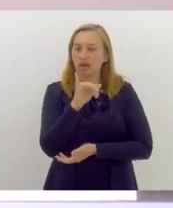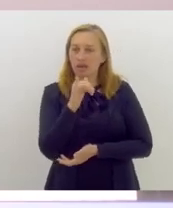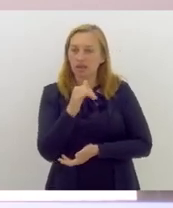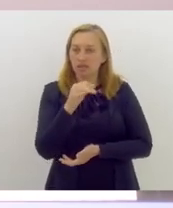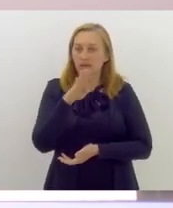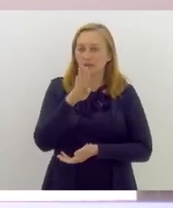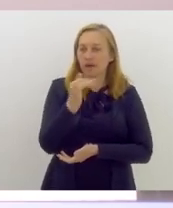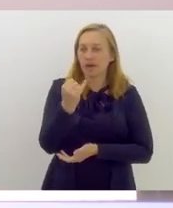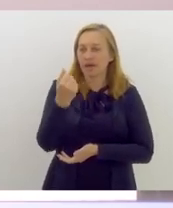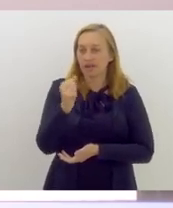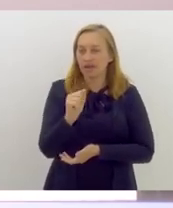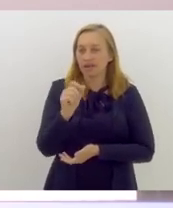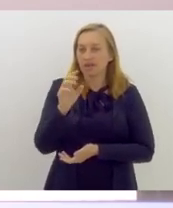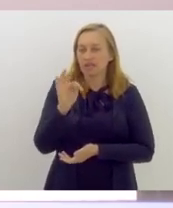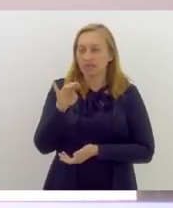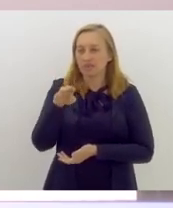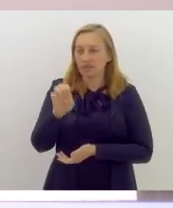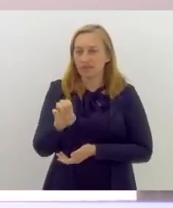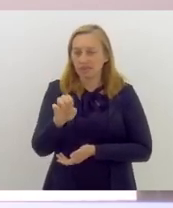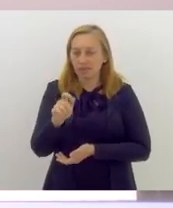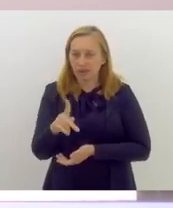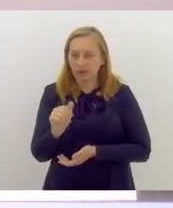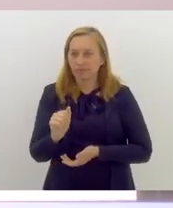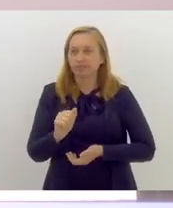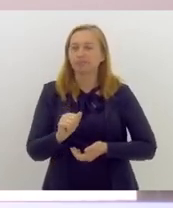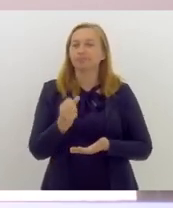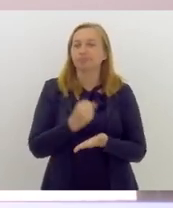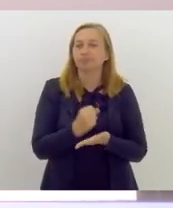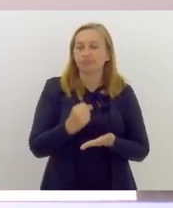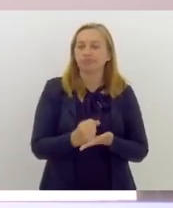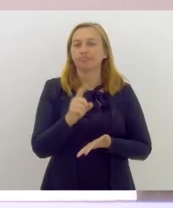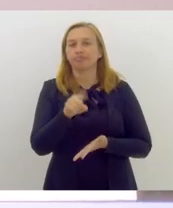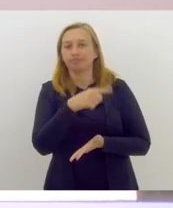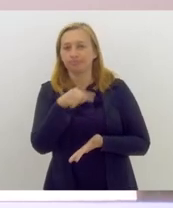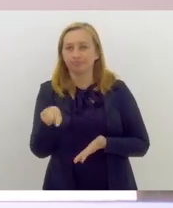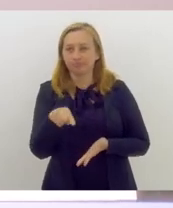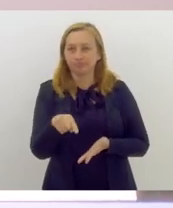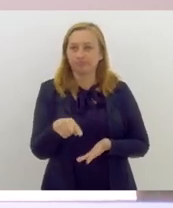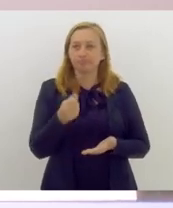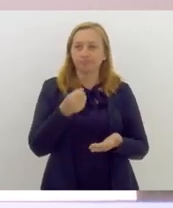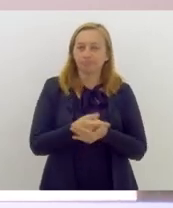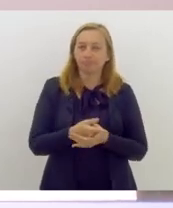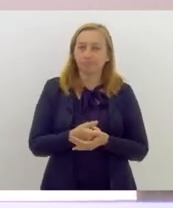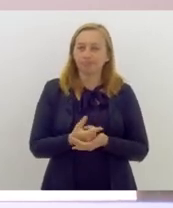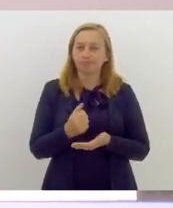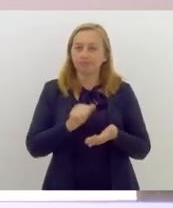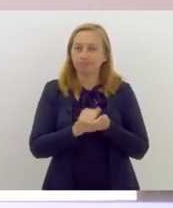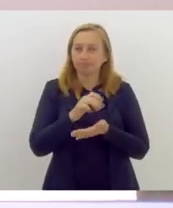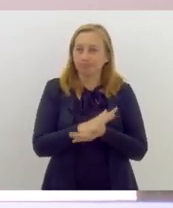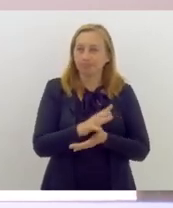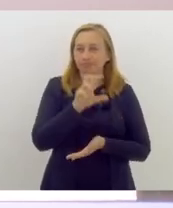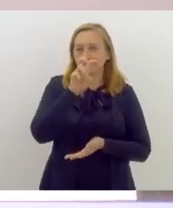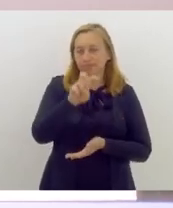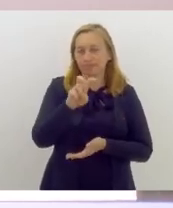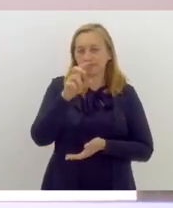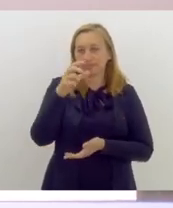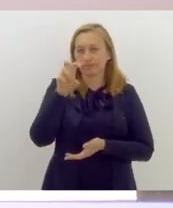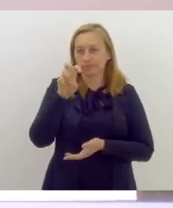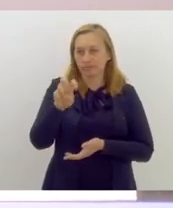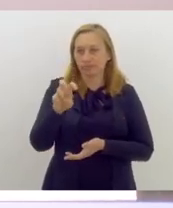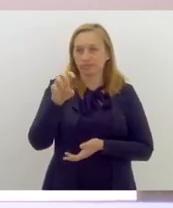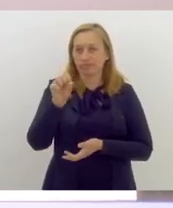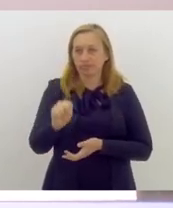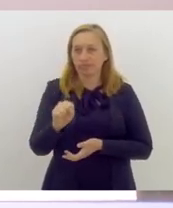que não entrarem em operação dentro do prazo além de terem seus contratos encerrados teria que pagar uma multa de 558 milhões